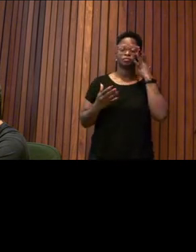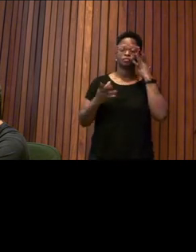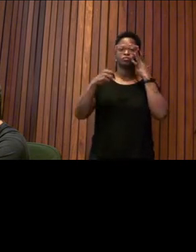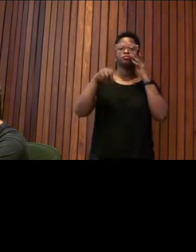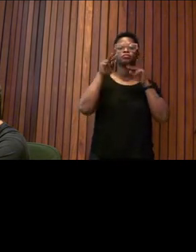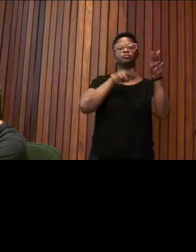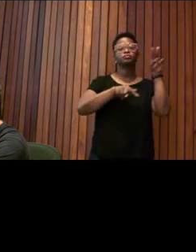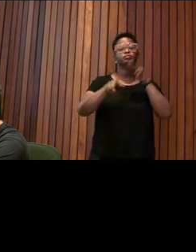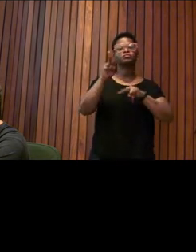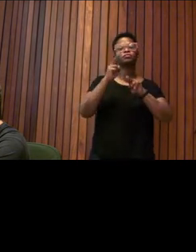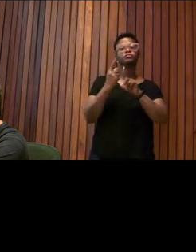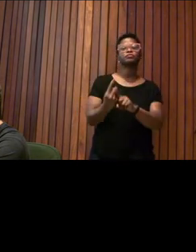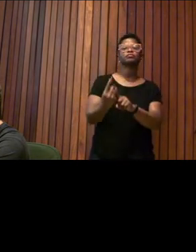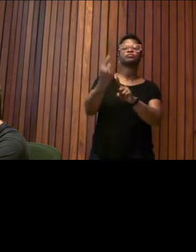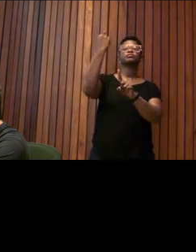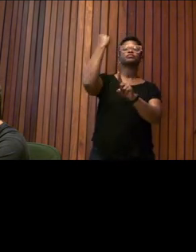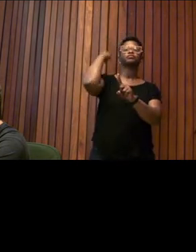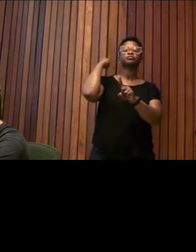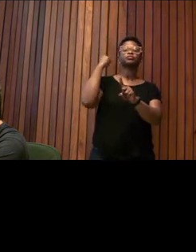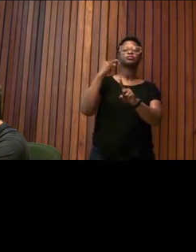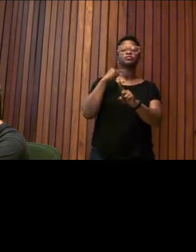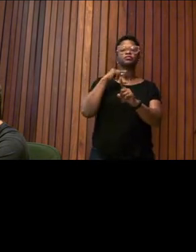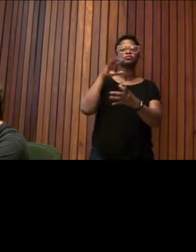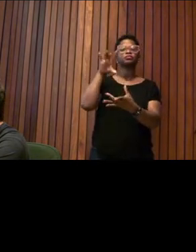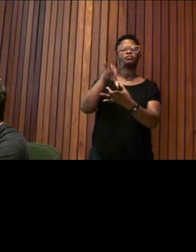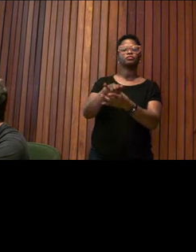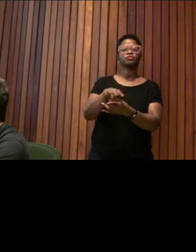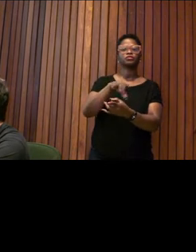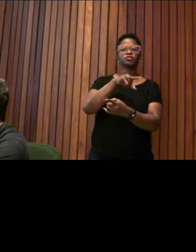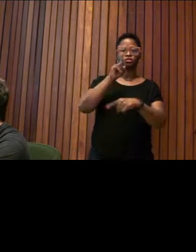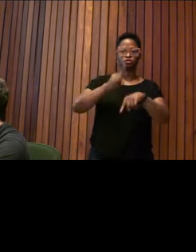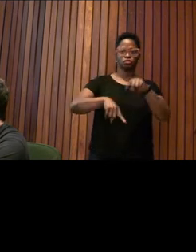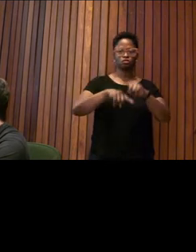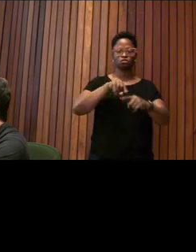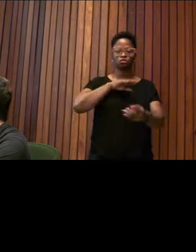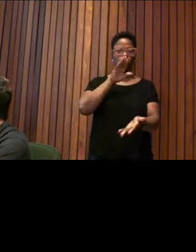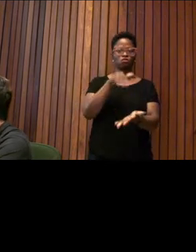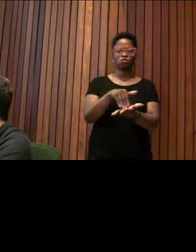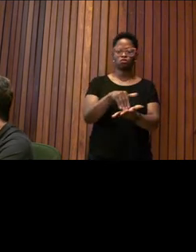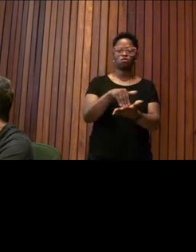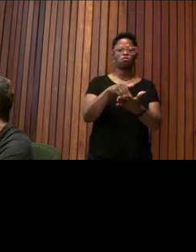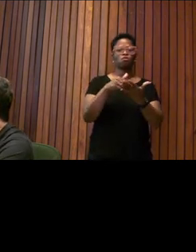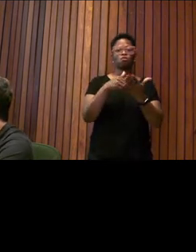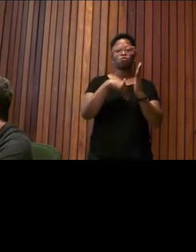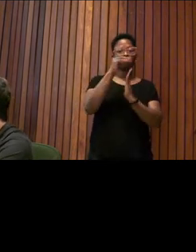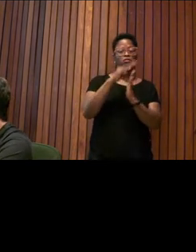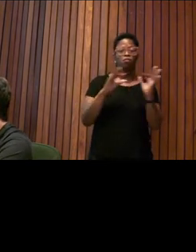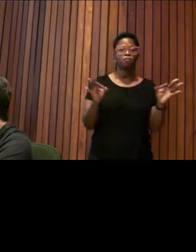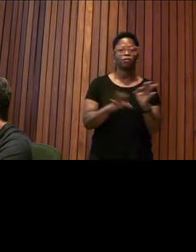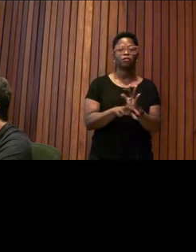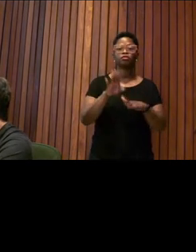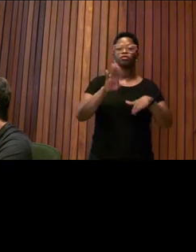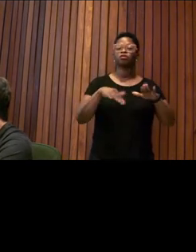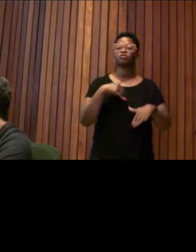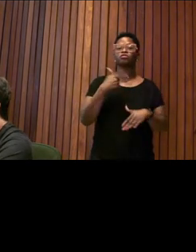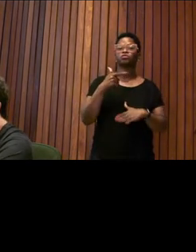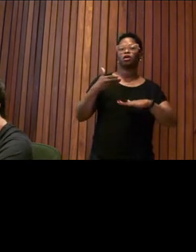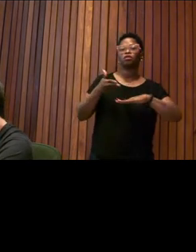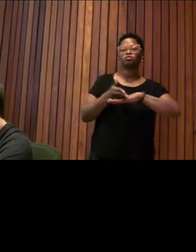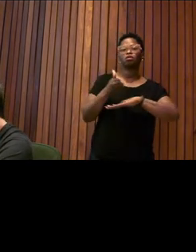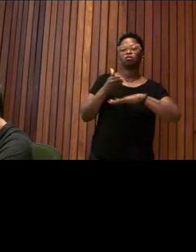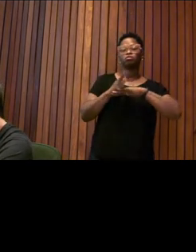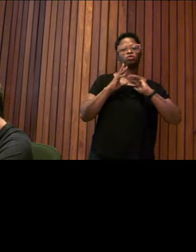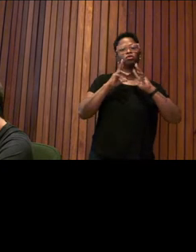vê as obras do passado, a gente se atém muito só ao objeto final, né? Só aquele mural. E a gente, às vezes, não tem acesso a tudo